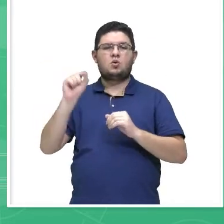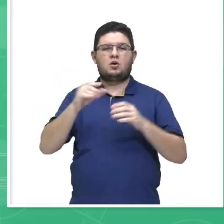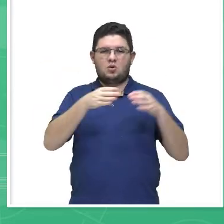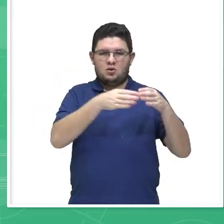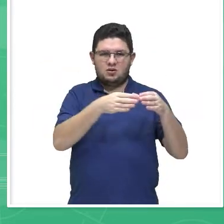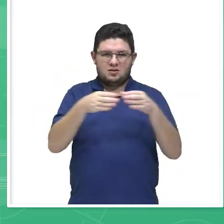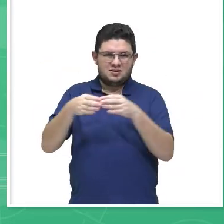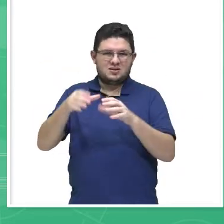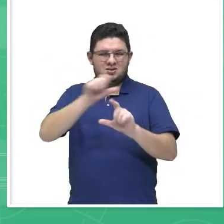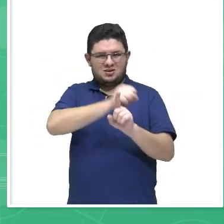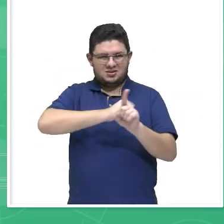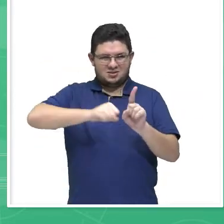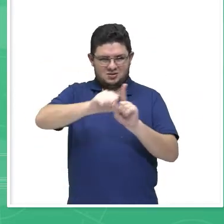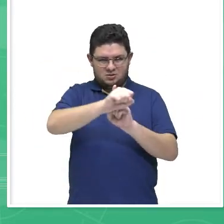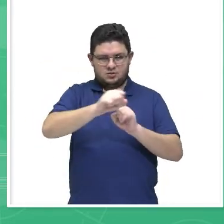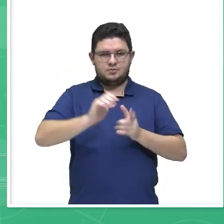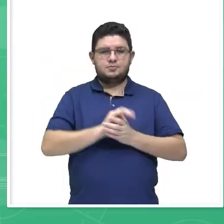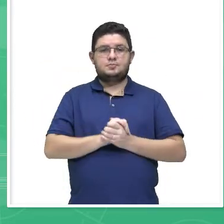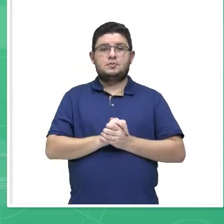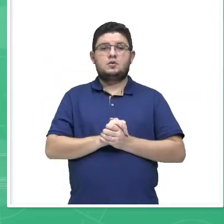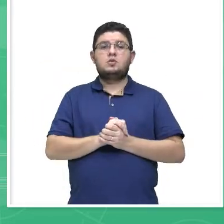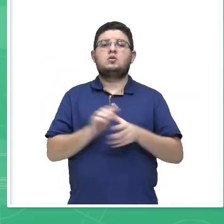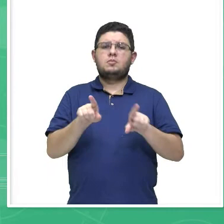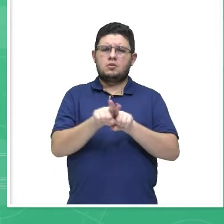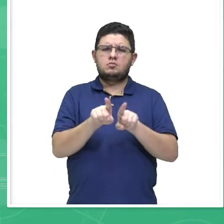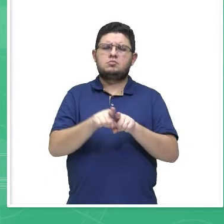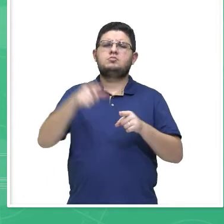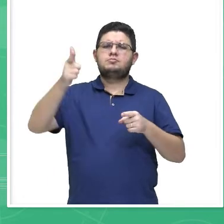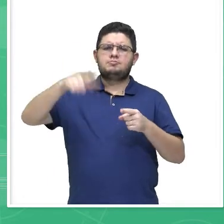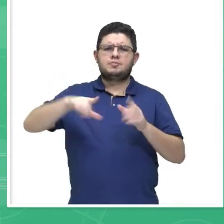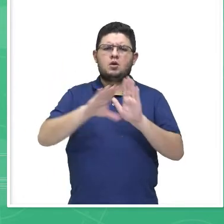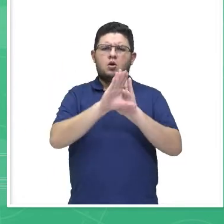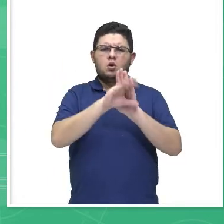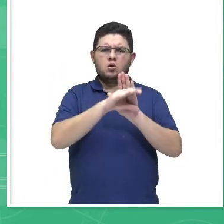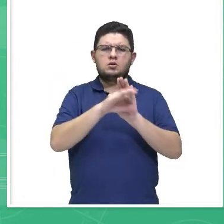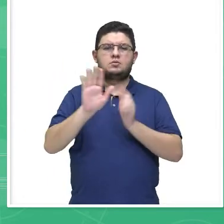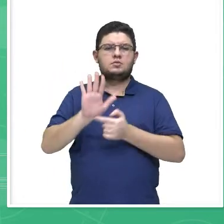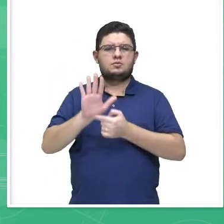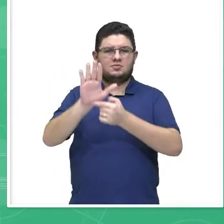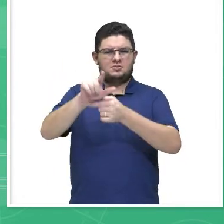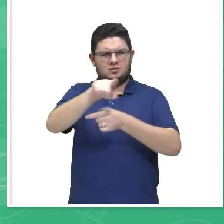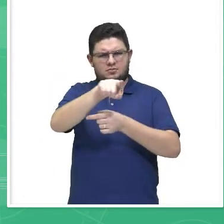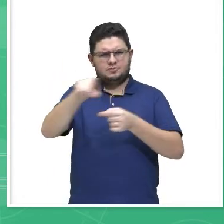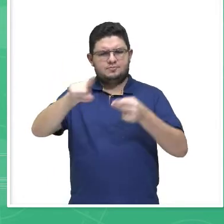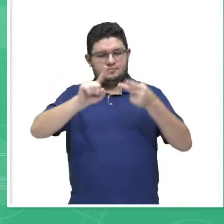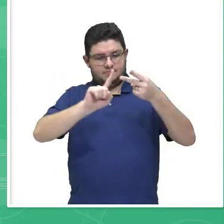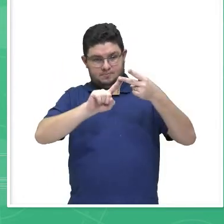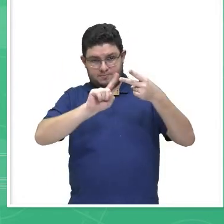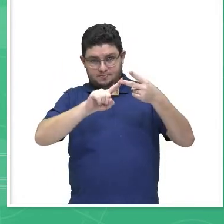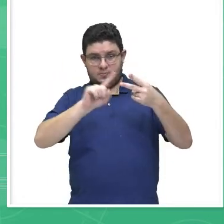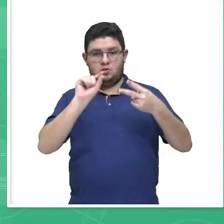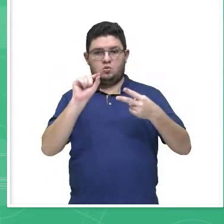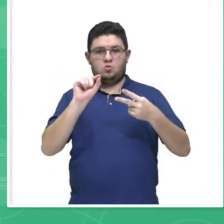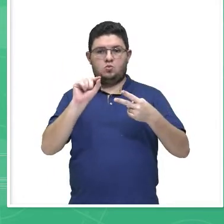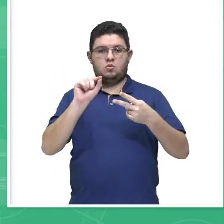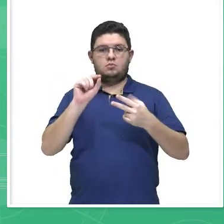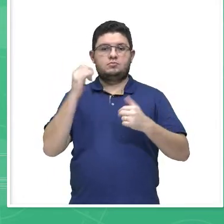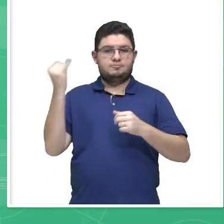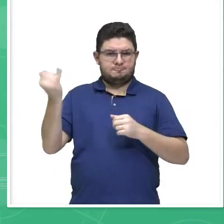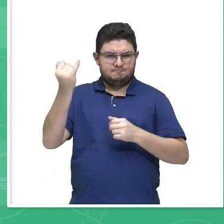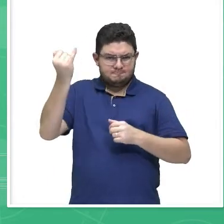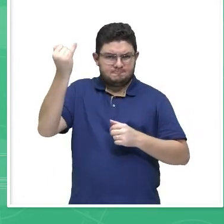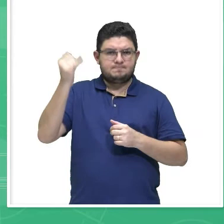em Marx. Outro conceito que também devemos apresentar a vocês é o de